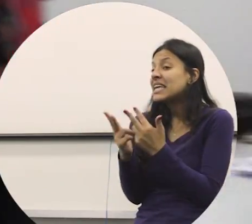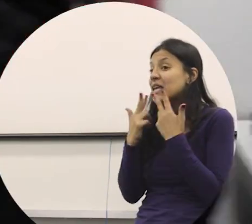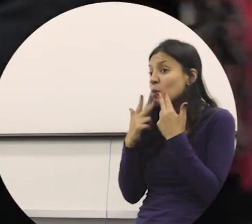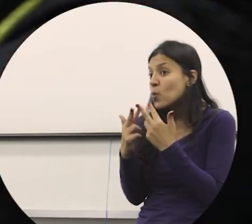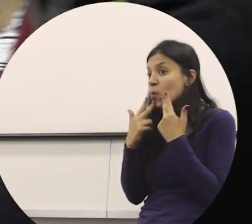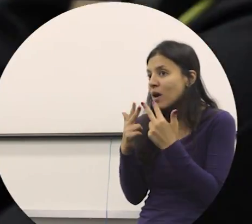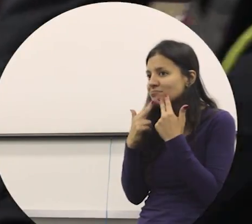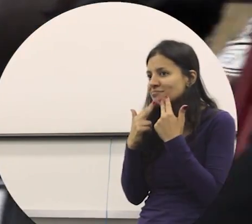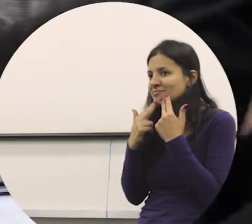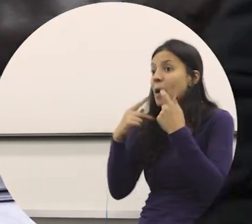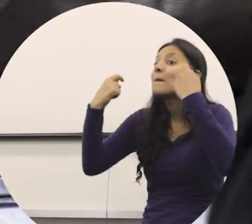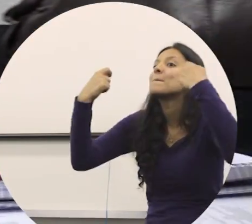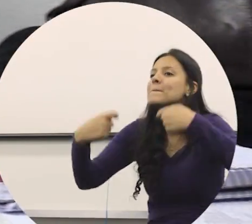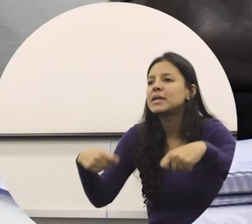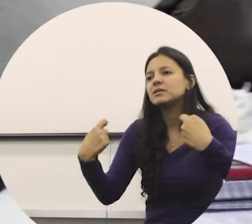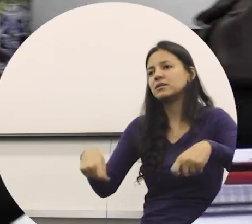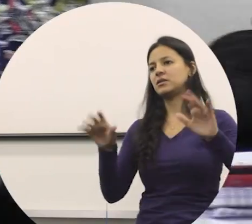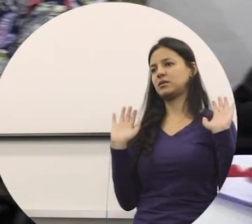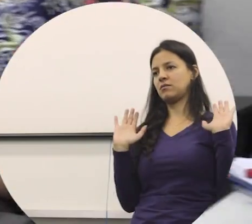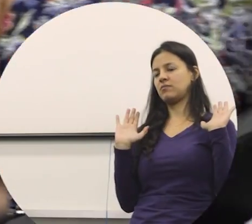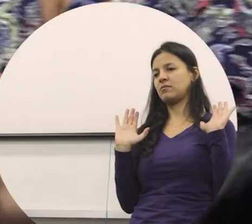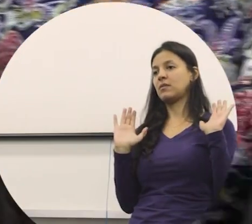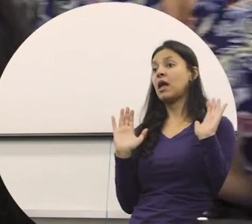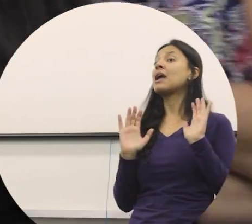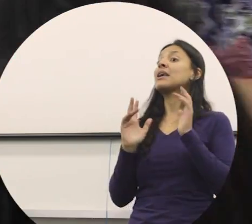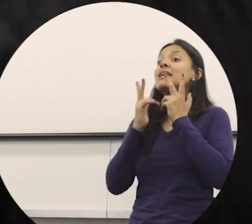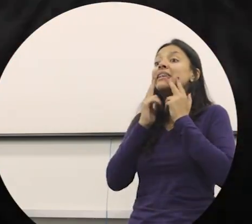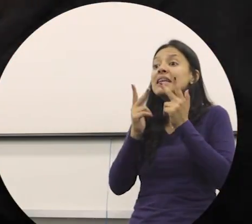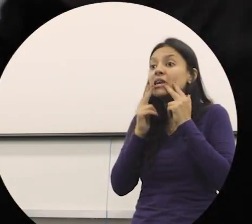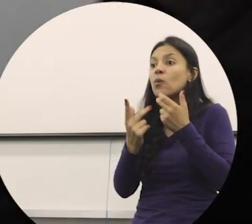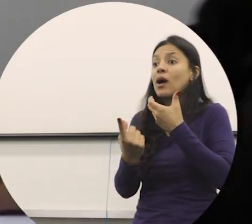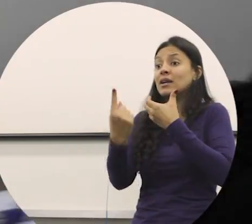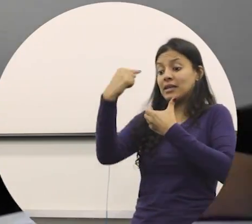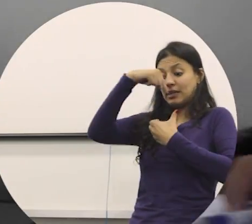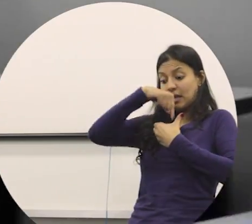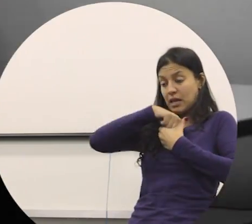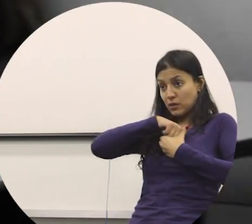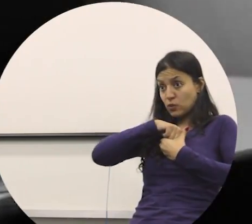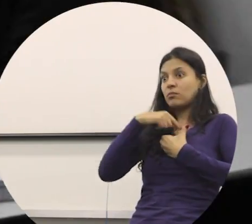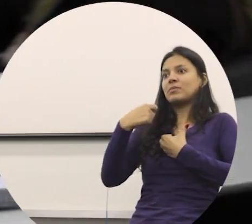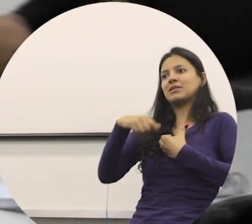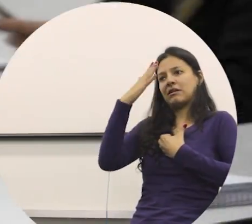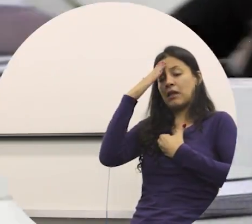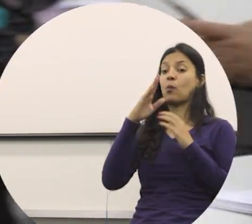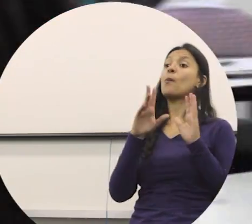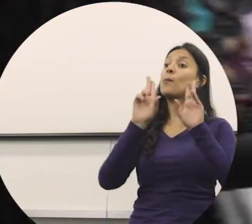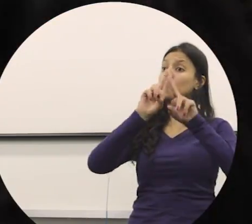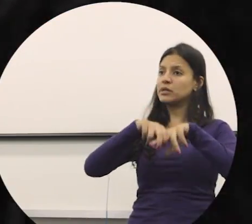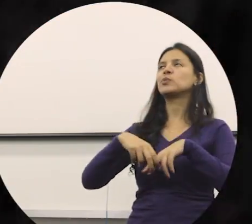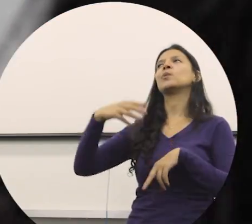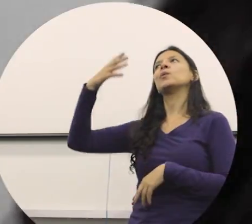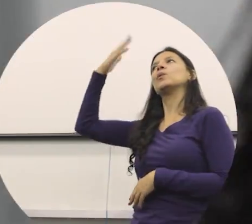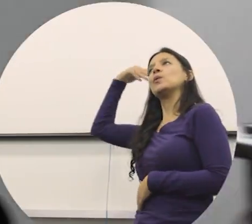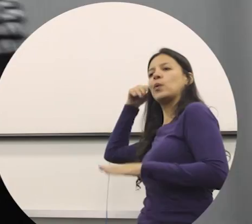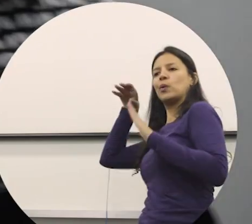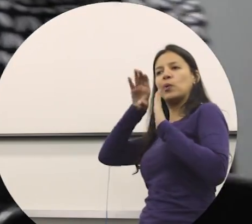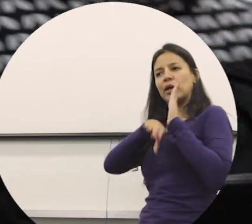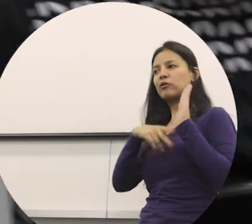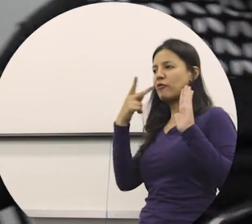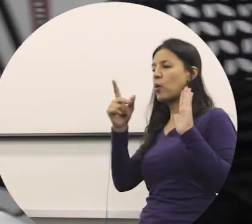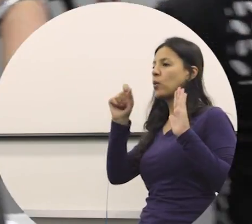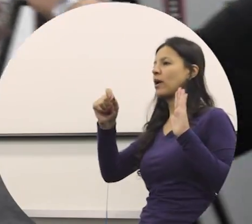precisa existir. E é essa concepção anterior do desenvolvimento do currículo de línguas sinais anterior, ou seja, as